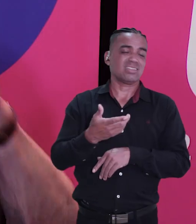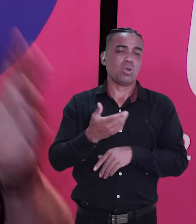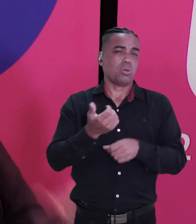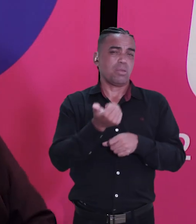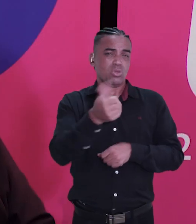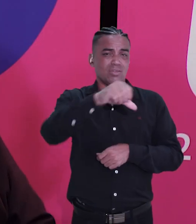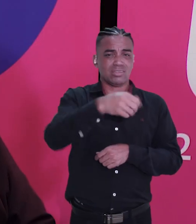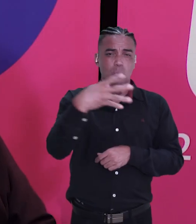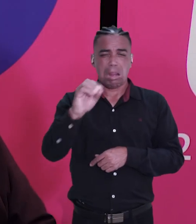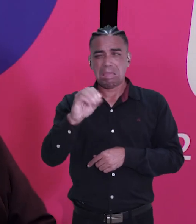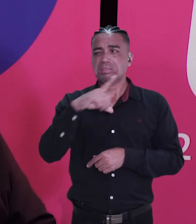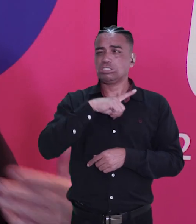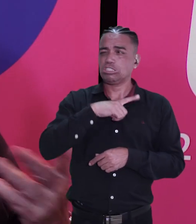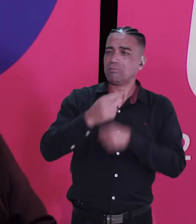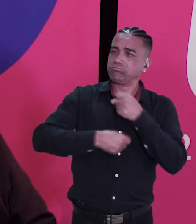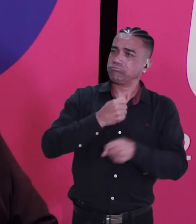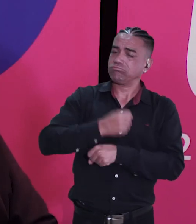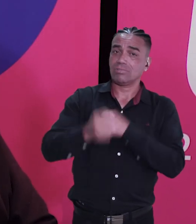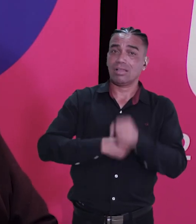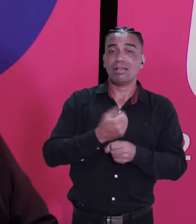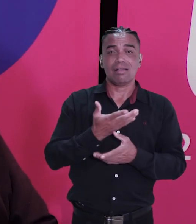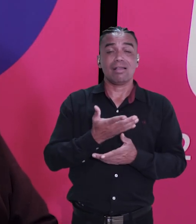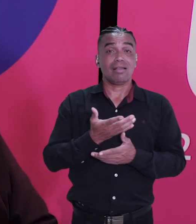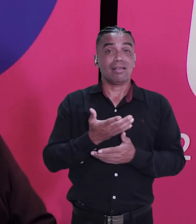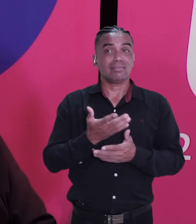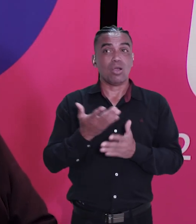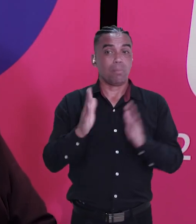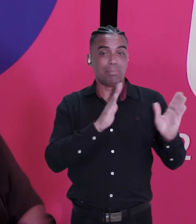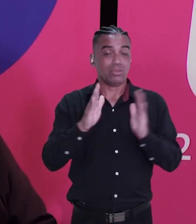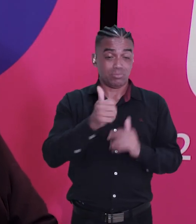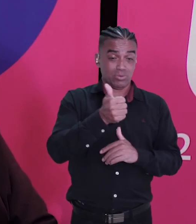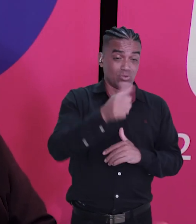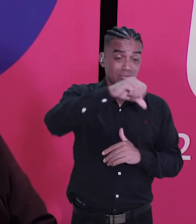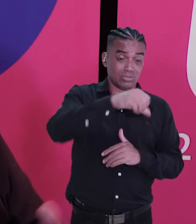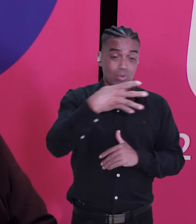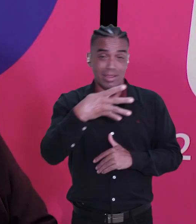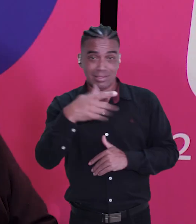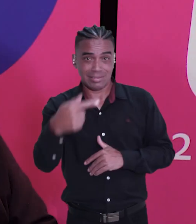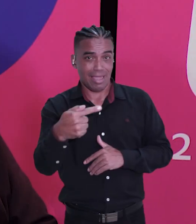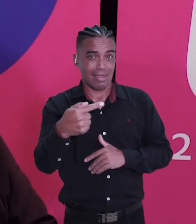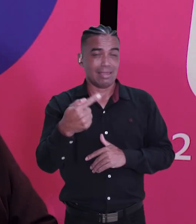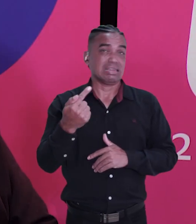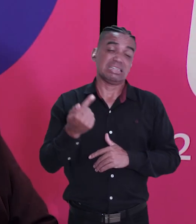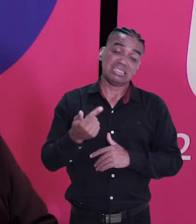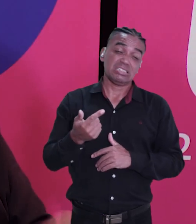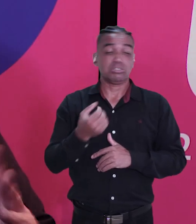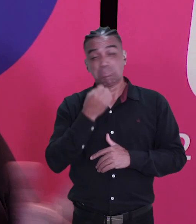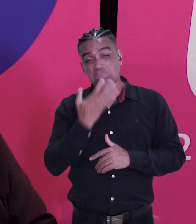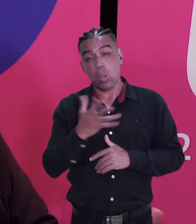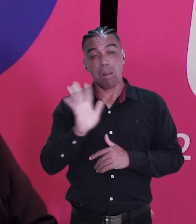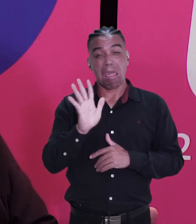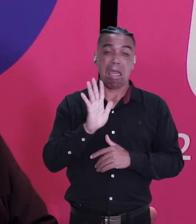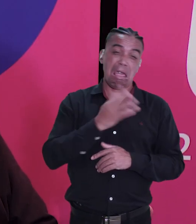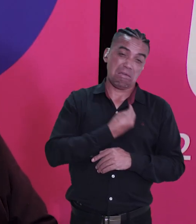dos anos 40 e muitos, né? Aí ele tinha lá essa coisa já há alguns anos, mas acho que no ano meados do ano de 47, eu acho que a situação